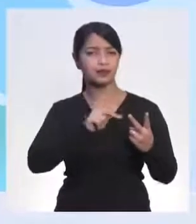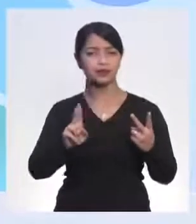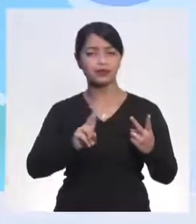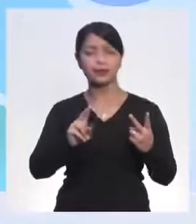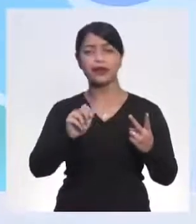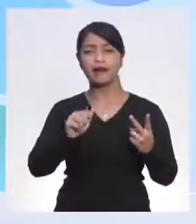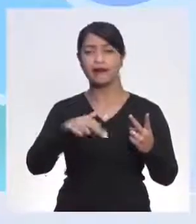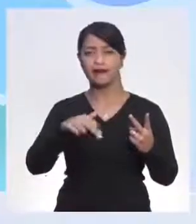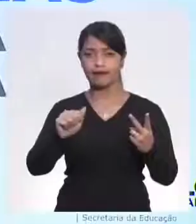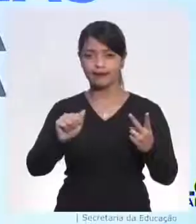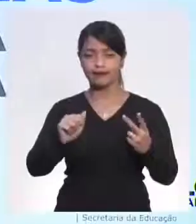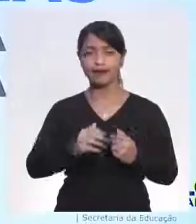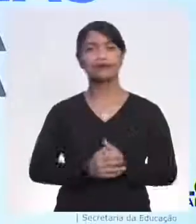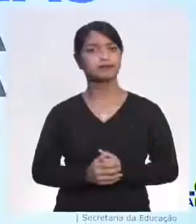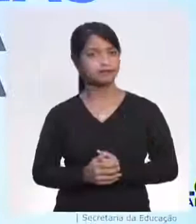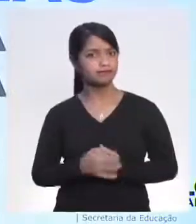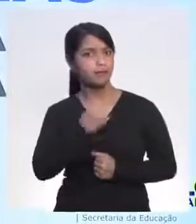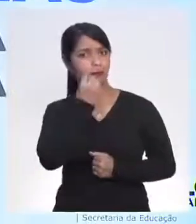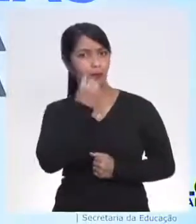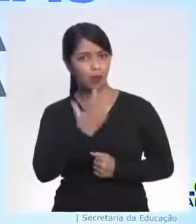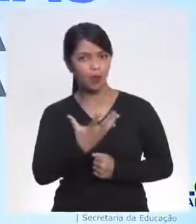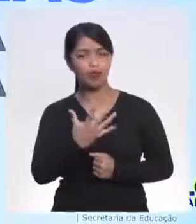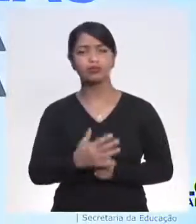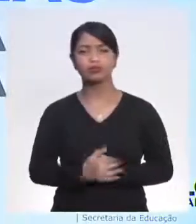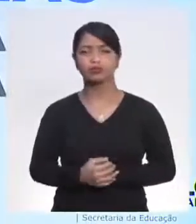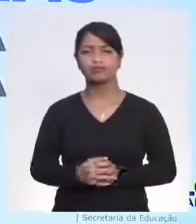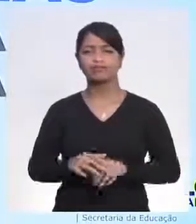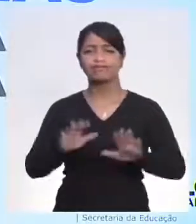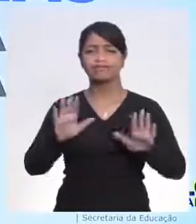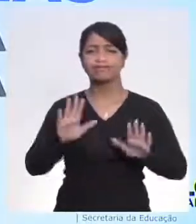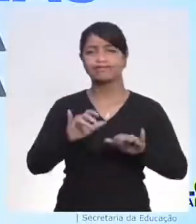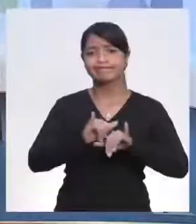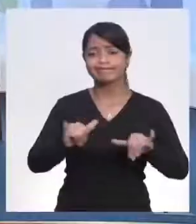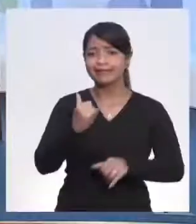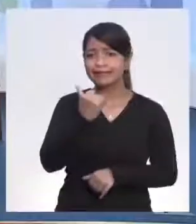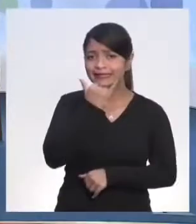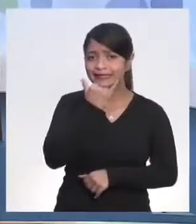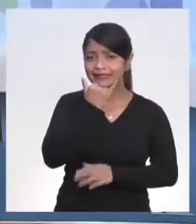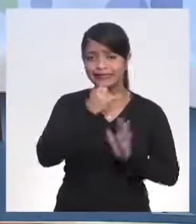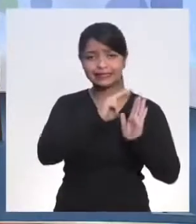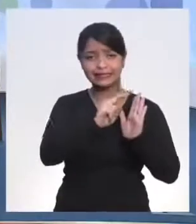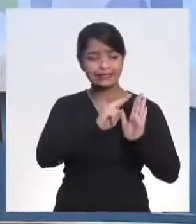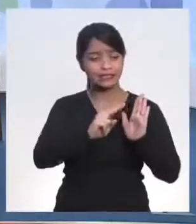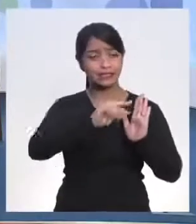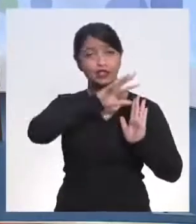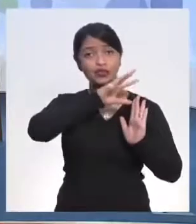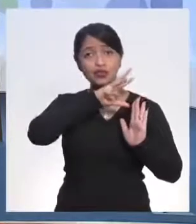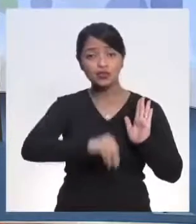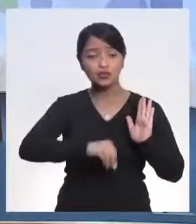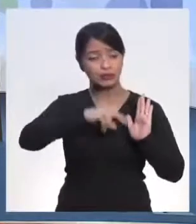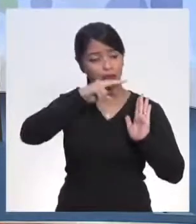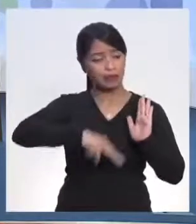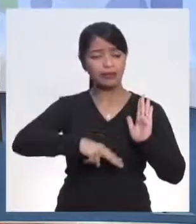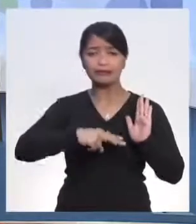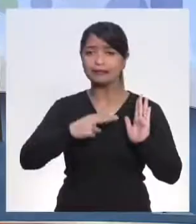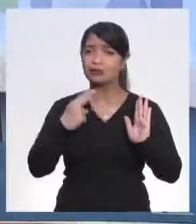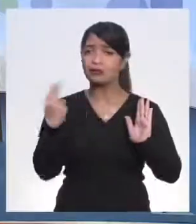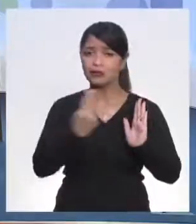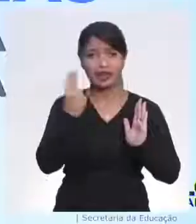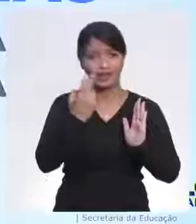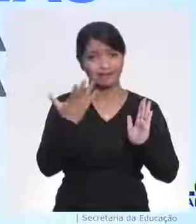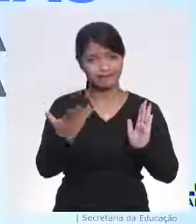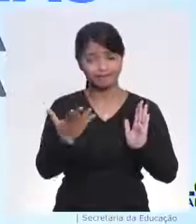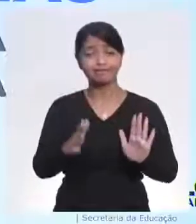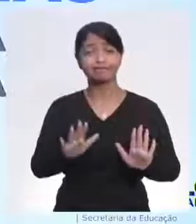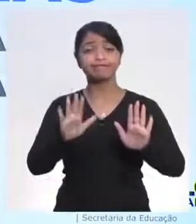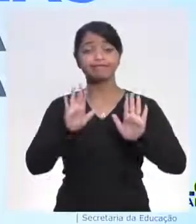Angélica. Boa. Temos também, já pedimos desculpa, porque não vamos conseguir falar todas, né, Ale? Não vamos conseguir. Senão a gente não dá aula. Mas eu gostaria